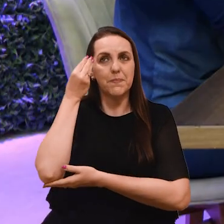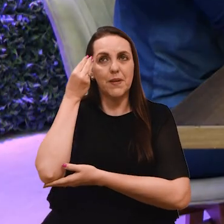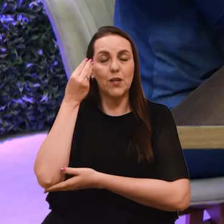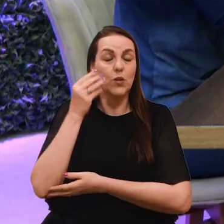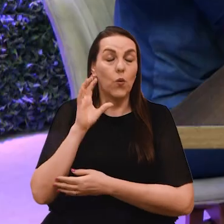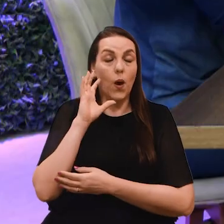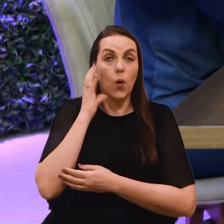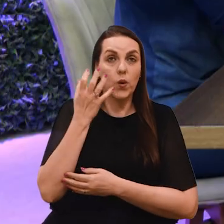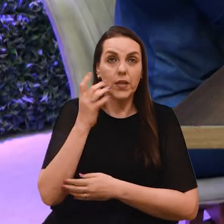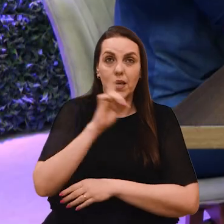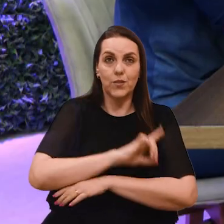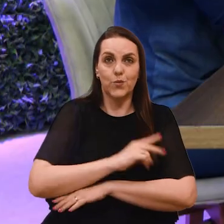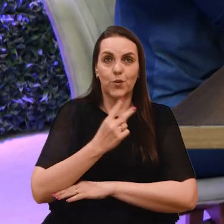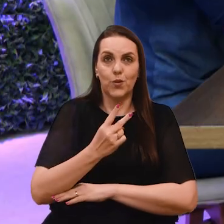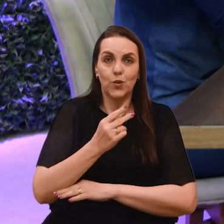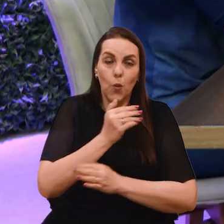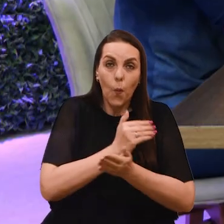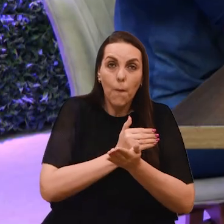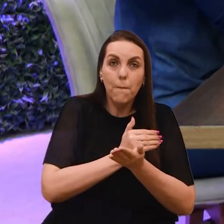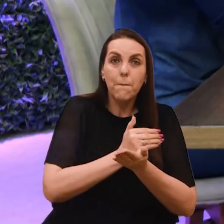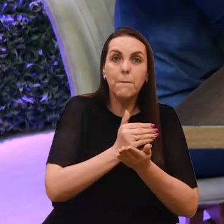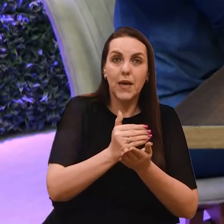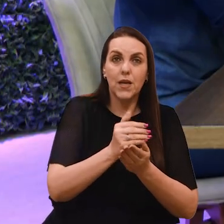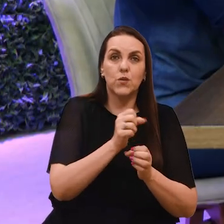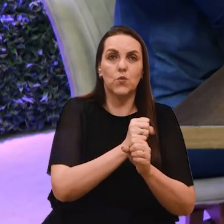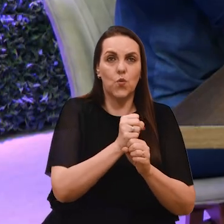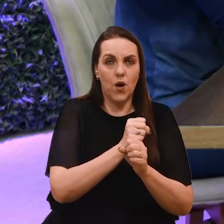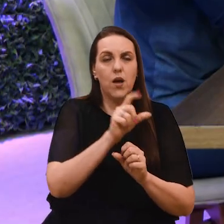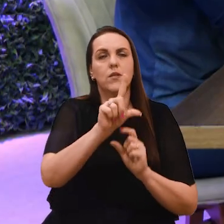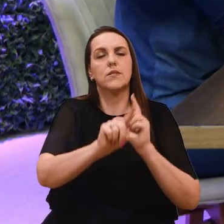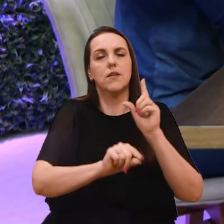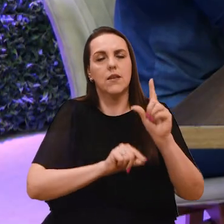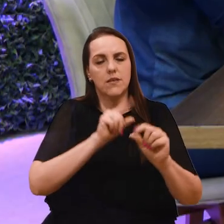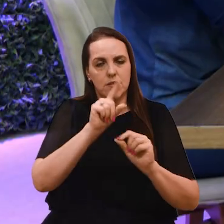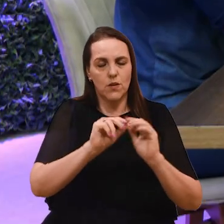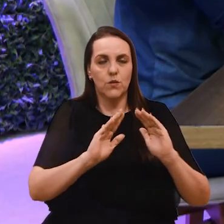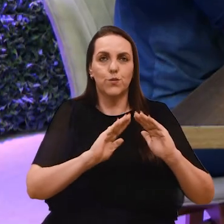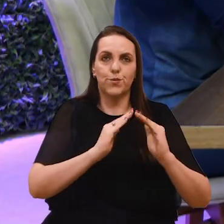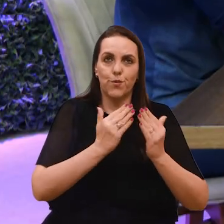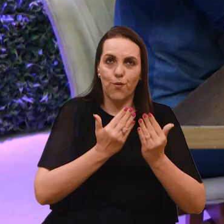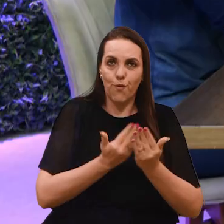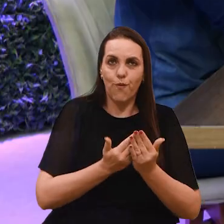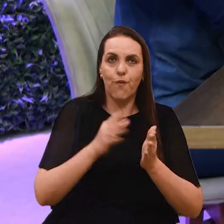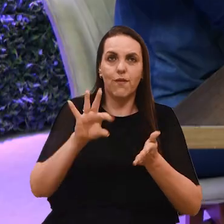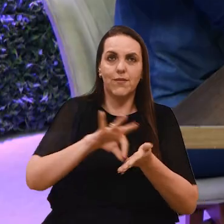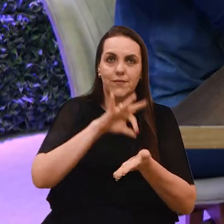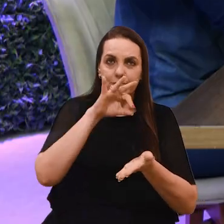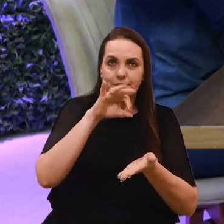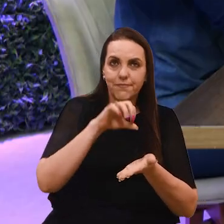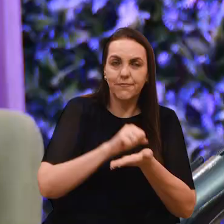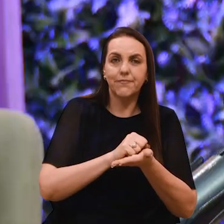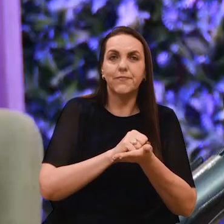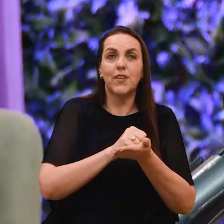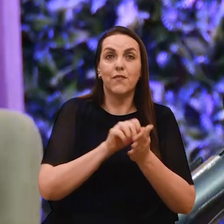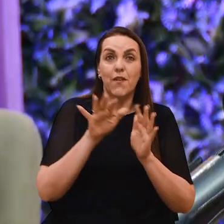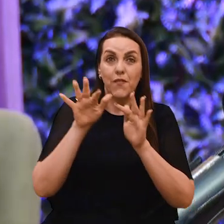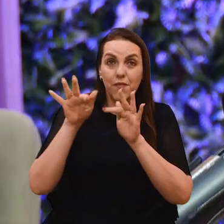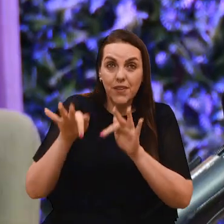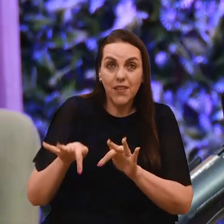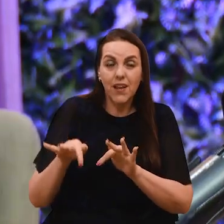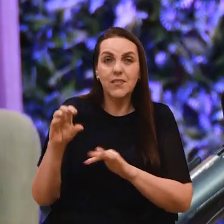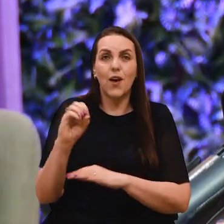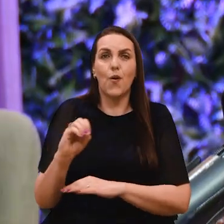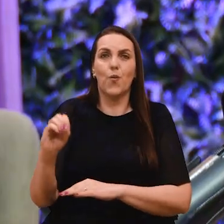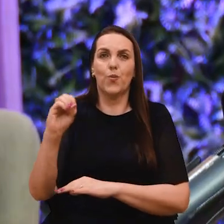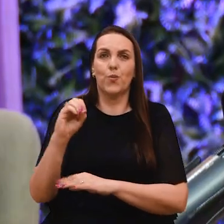2. Ele começa no início do ano, com seleção de escolas que se inscreveram. né? E ele vai terminar lá em